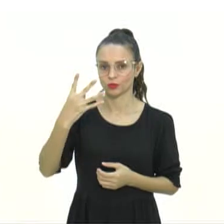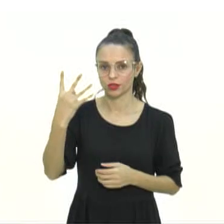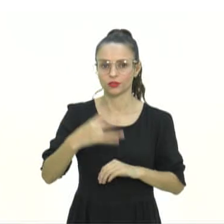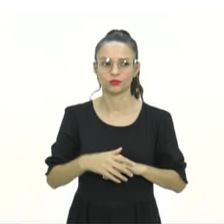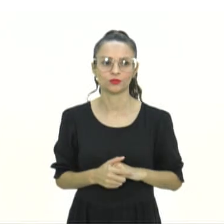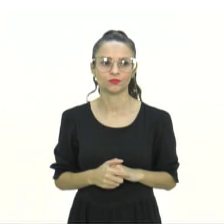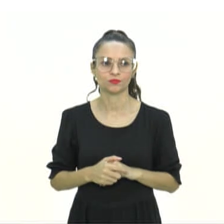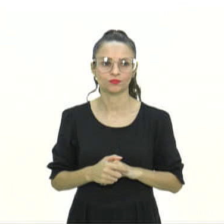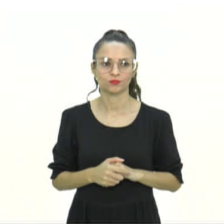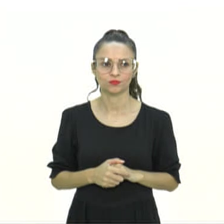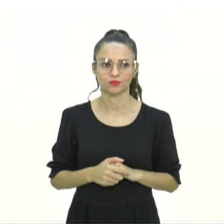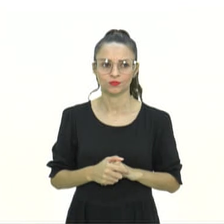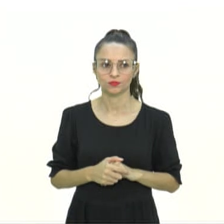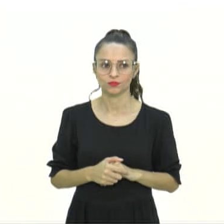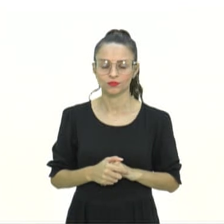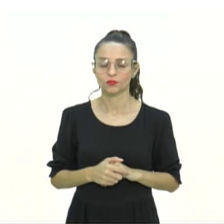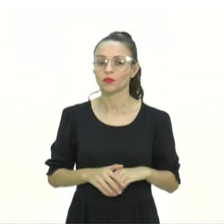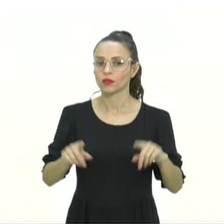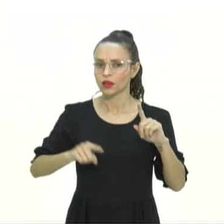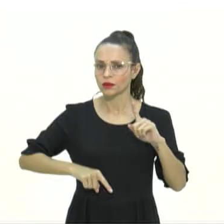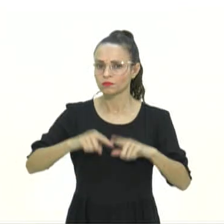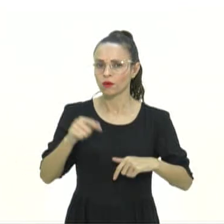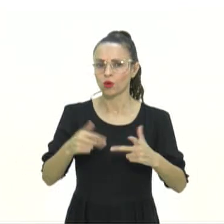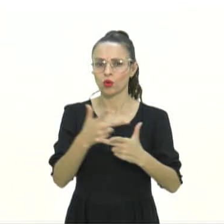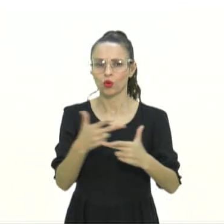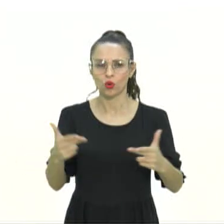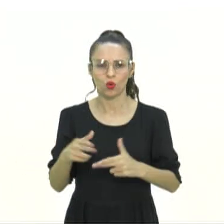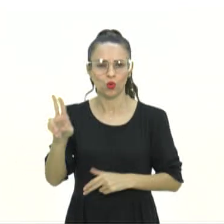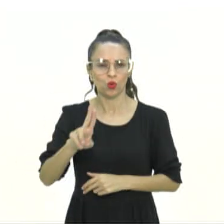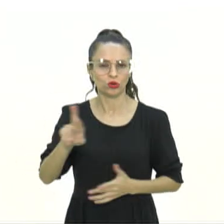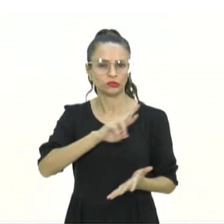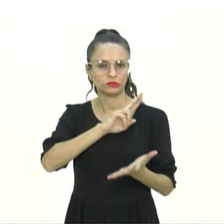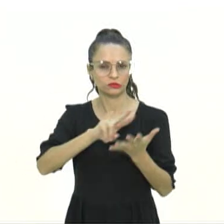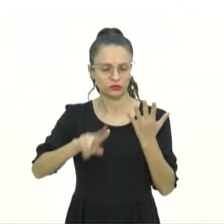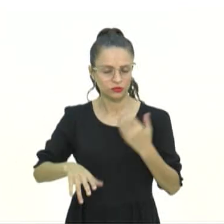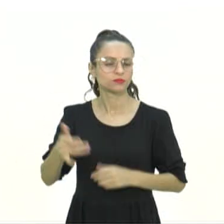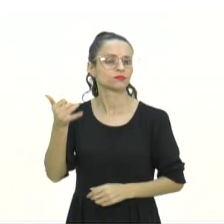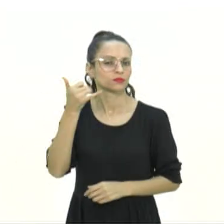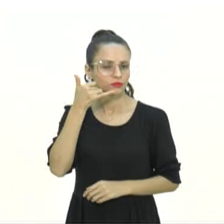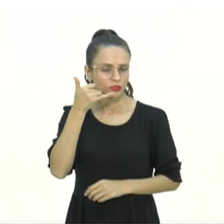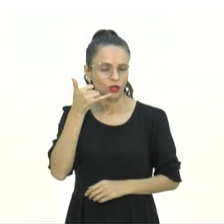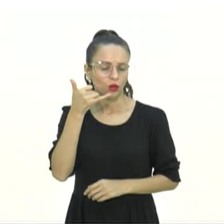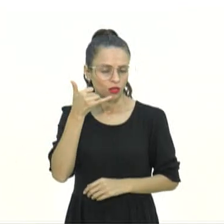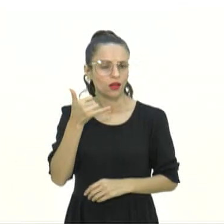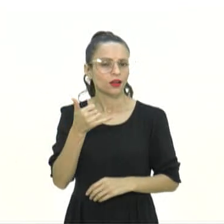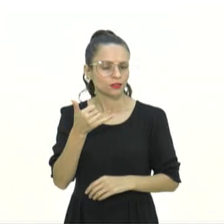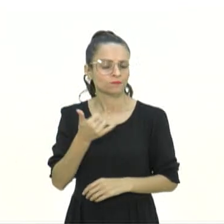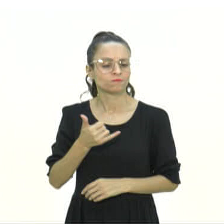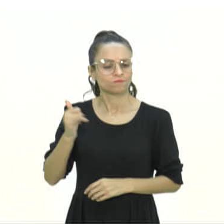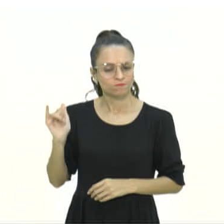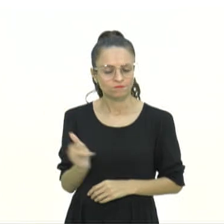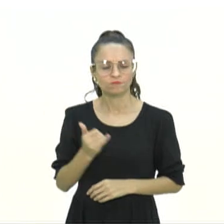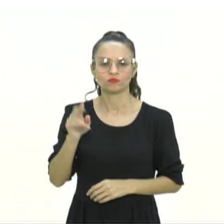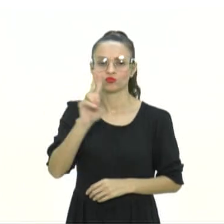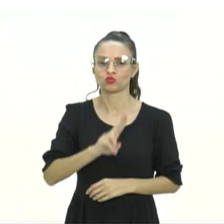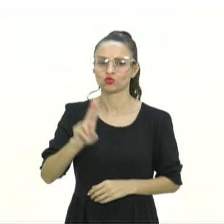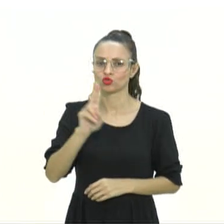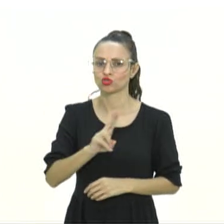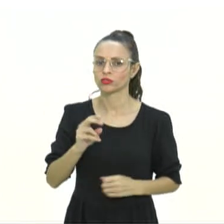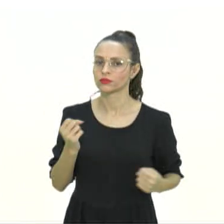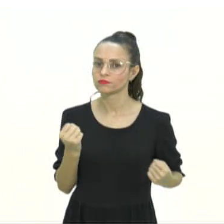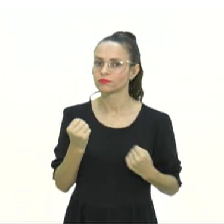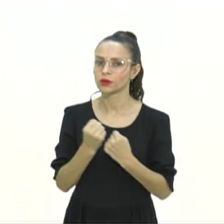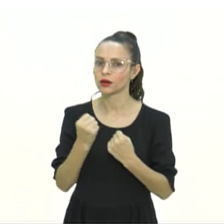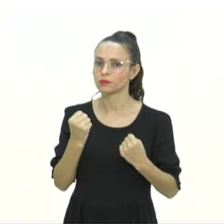4. Como dispositivo de múltiplos usos, o telefone celular tem servido cada vez mais de